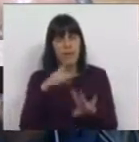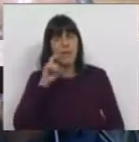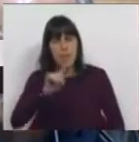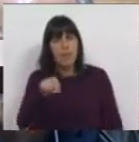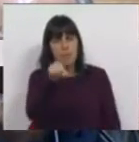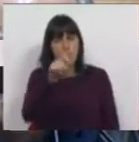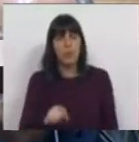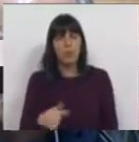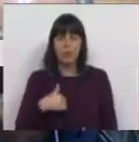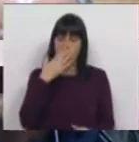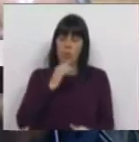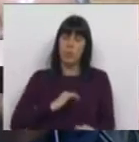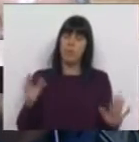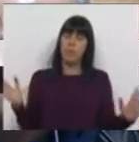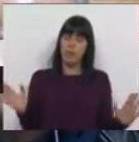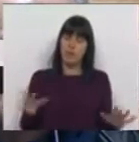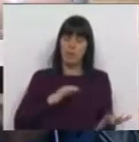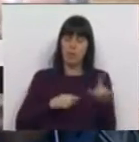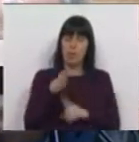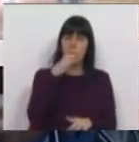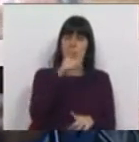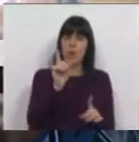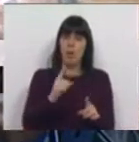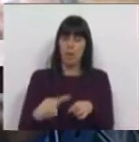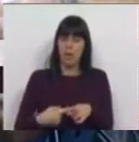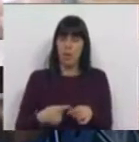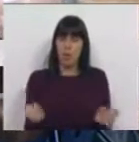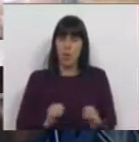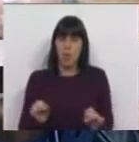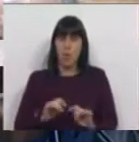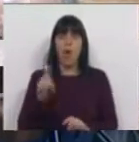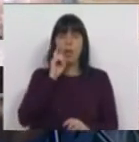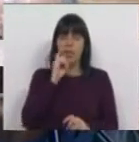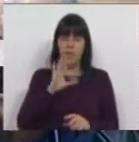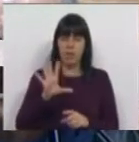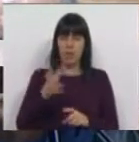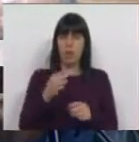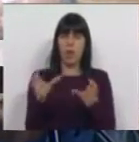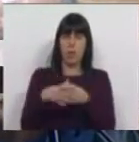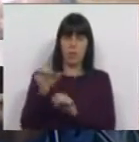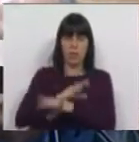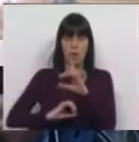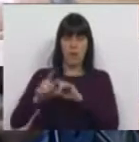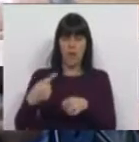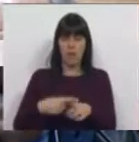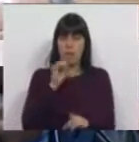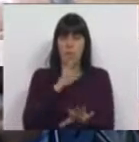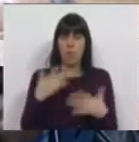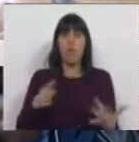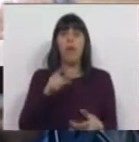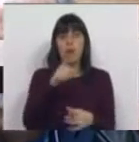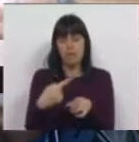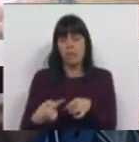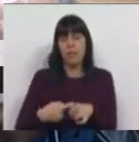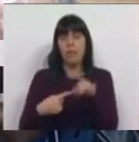pergunta? É que o que me parece é que o senhor deputado não está interessado em defender o país da Comissão Europeia. O senhor deputado